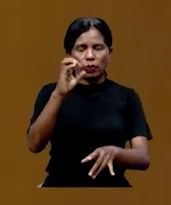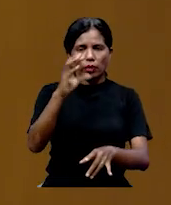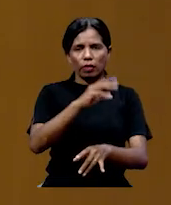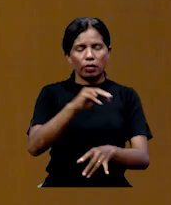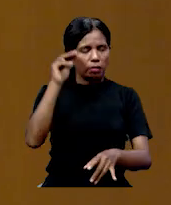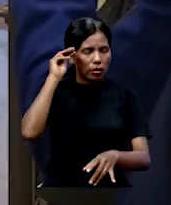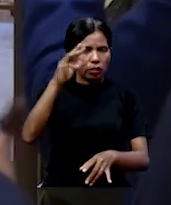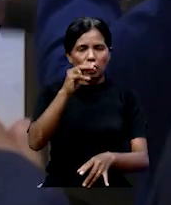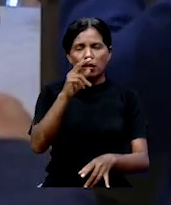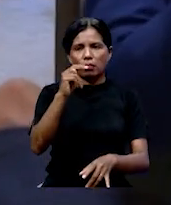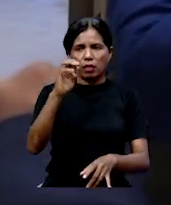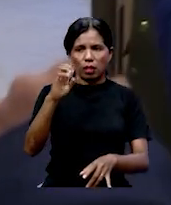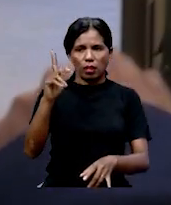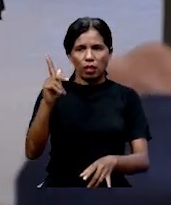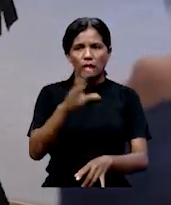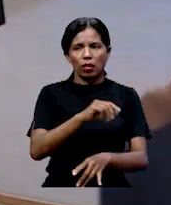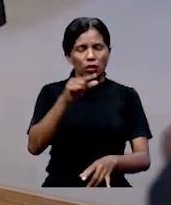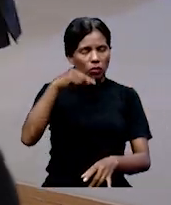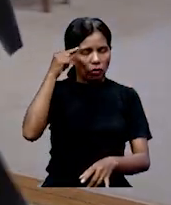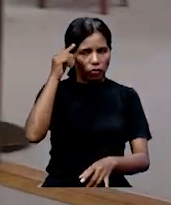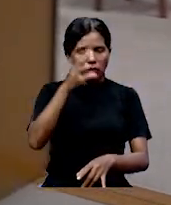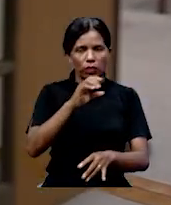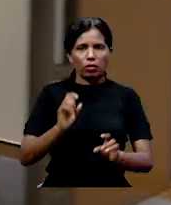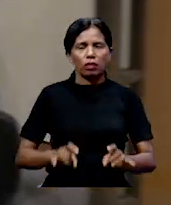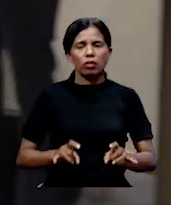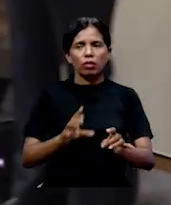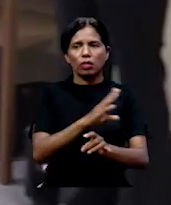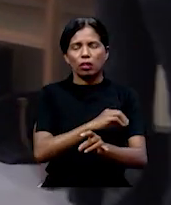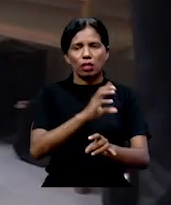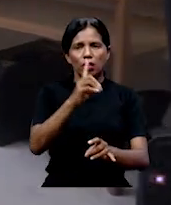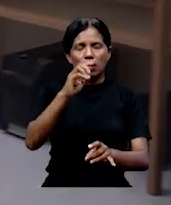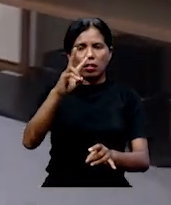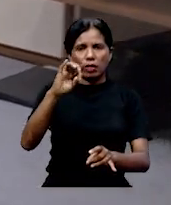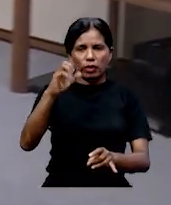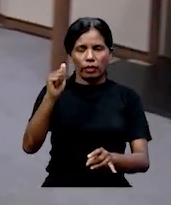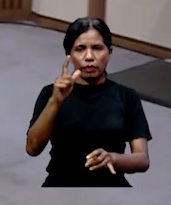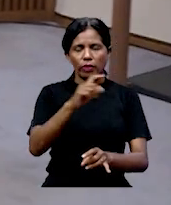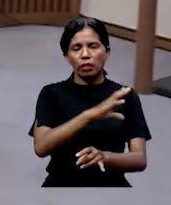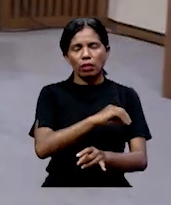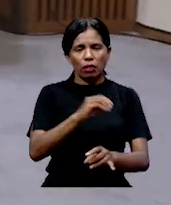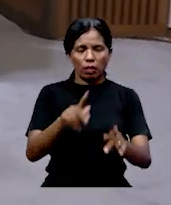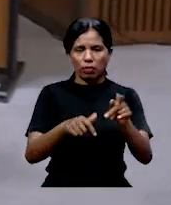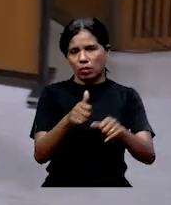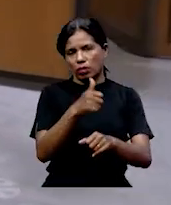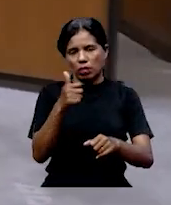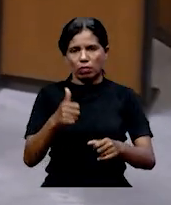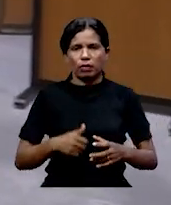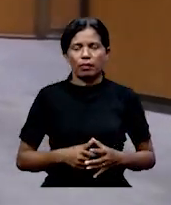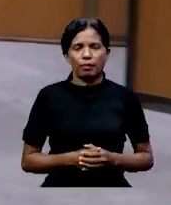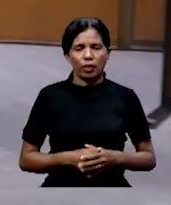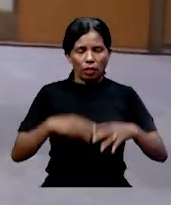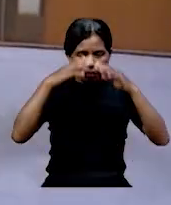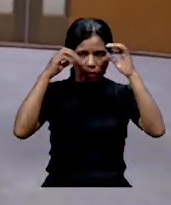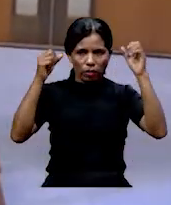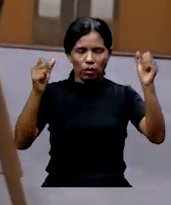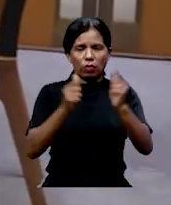negócios estrangeiros da Austrália, governador-geral da Austrália, David Hartley, na entidade Siraceloctan. Presidente da República,